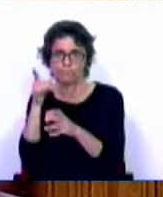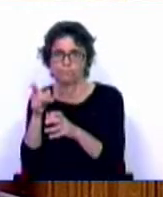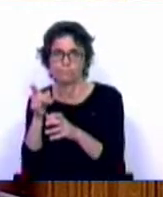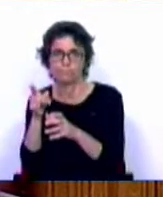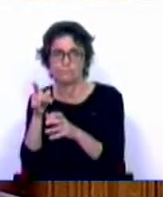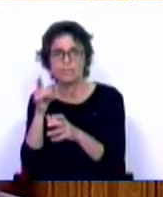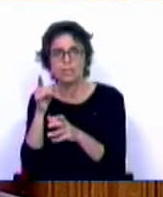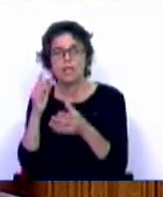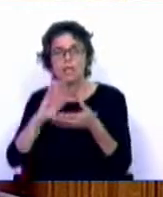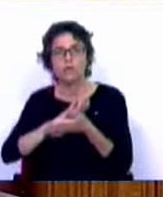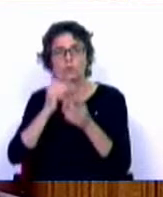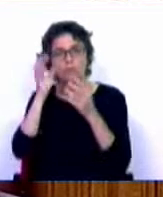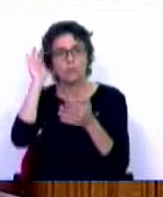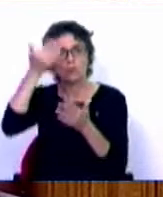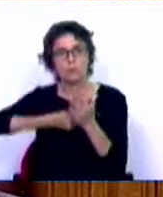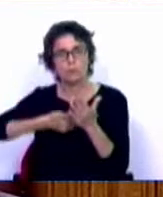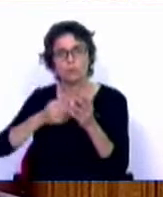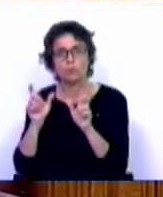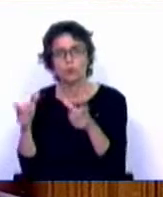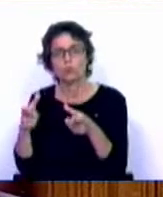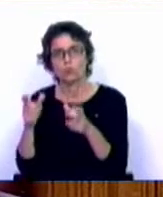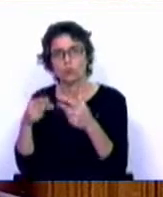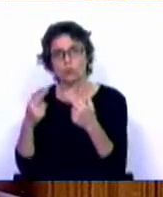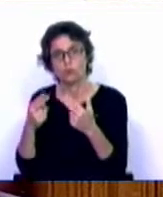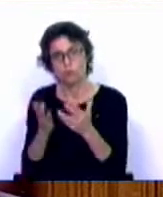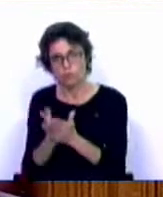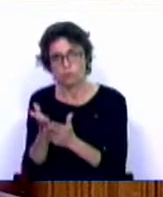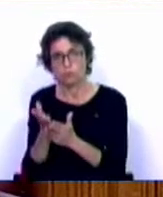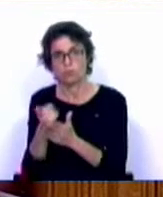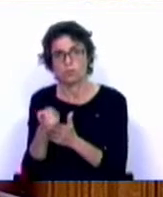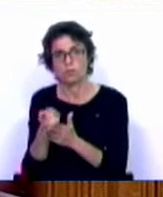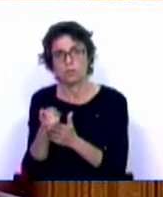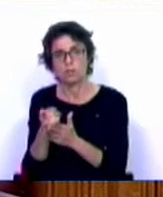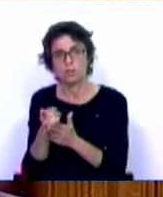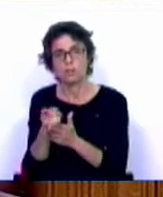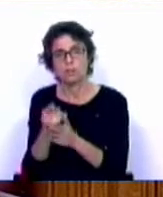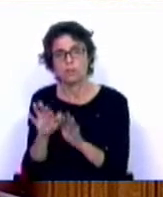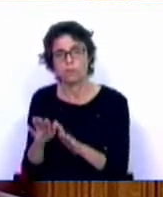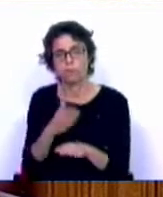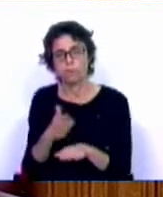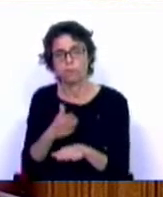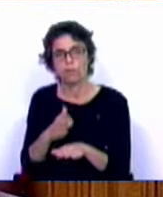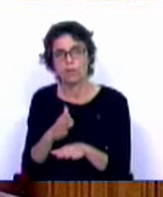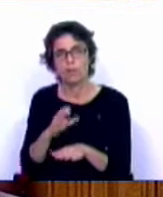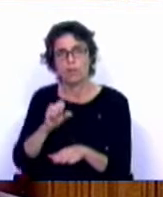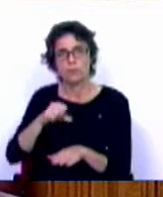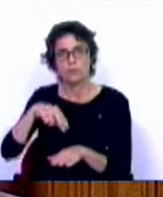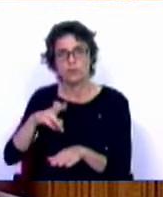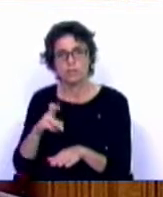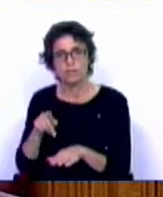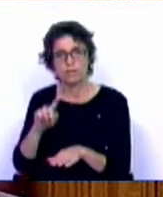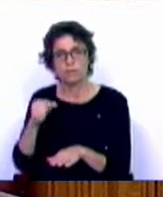que não na realidade, o controle de fronteiras. A função continuou a ser assegurada provisoriamente pela Guarda Fiscal, porque o